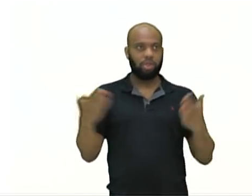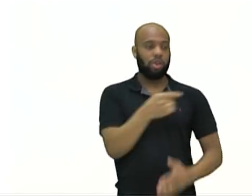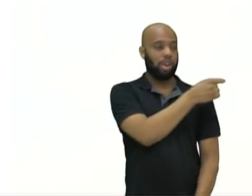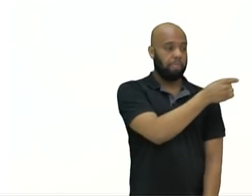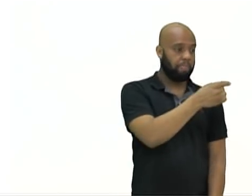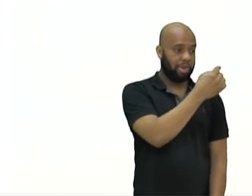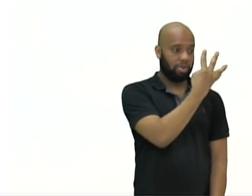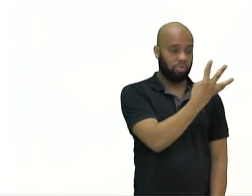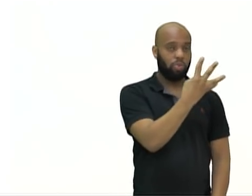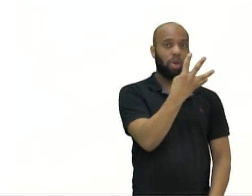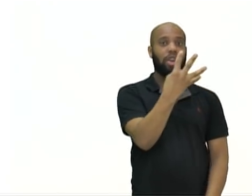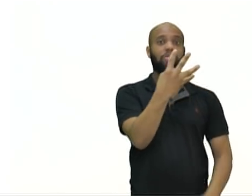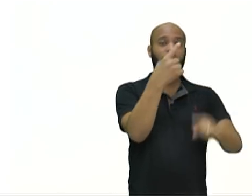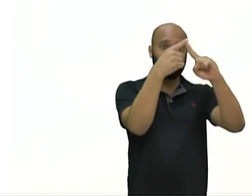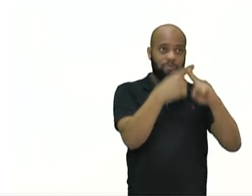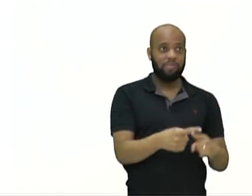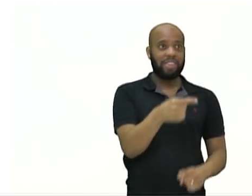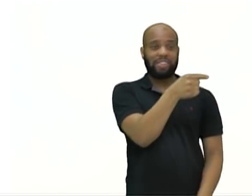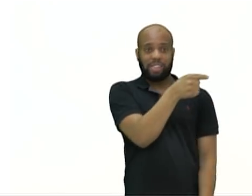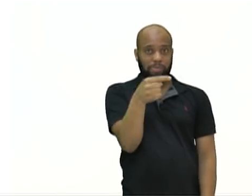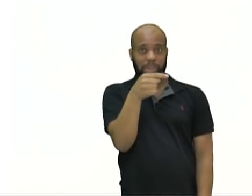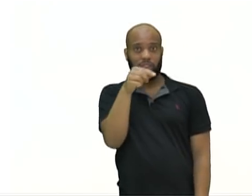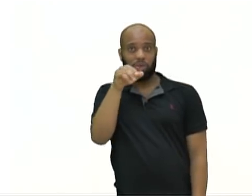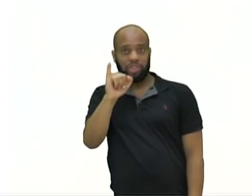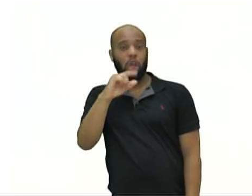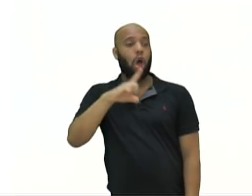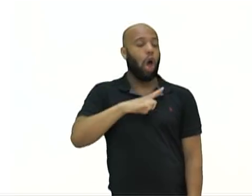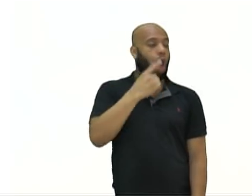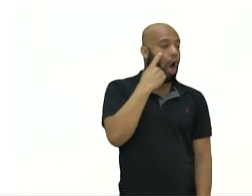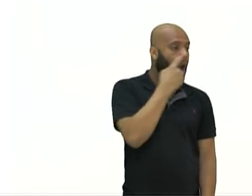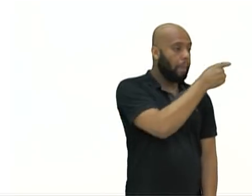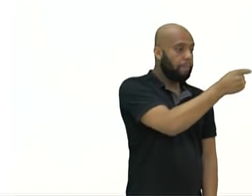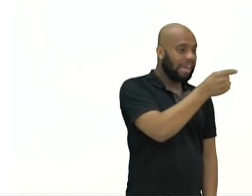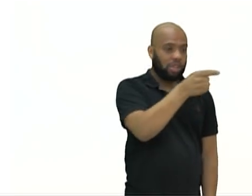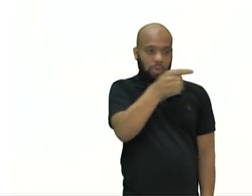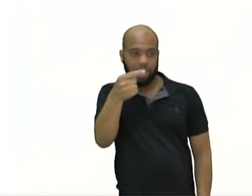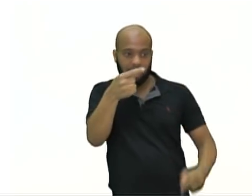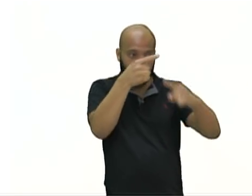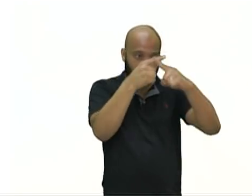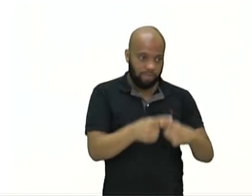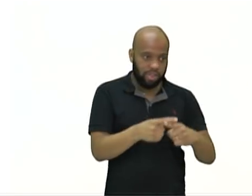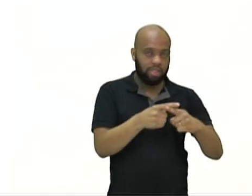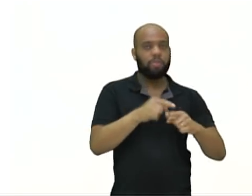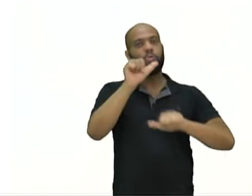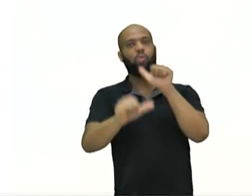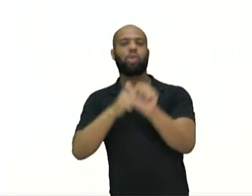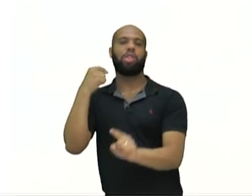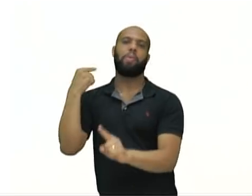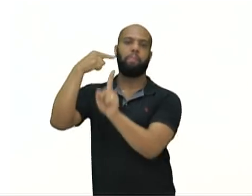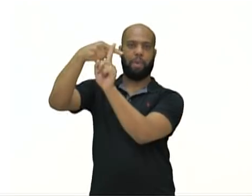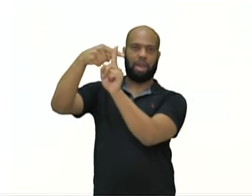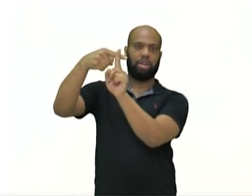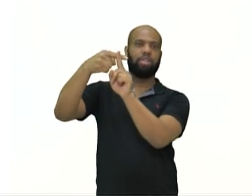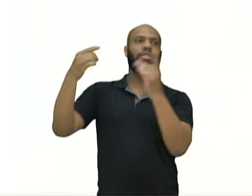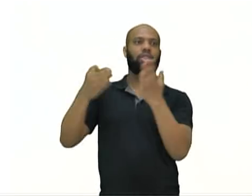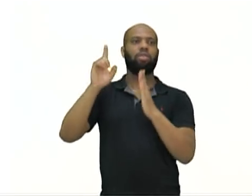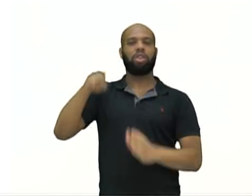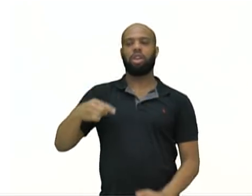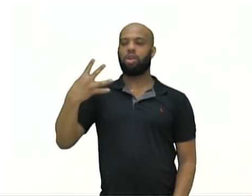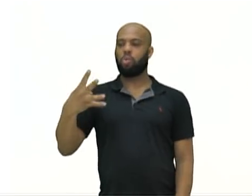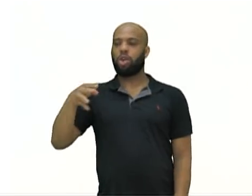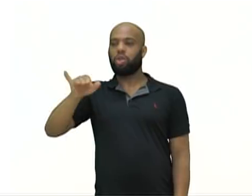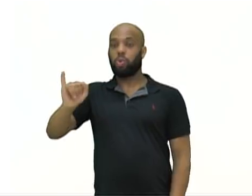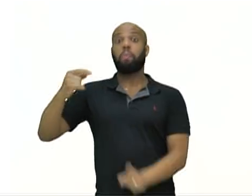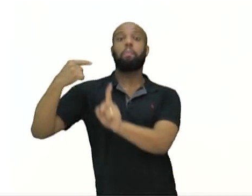Menos 4 vezes menos i, negativo multiplicado por negativo é positivo, fica 4i.